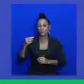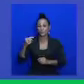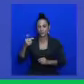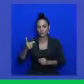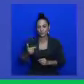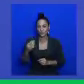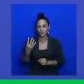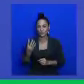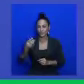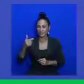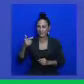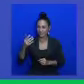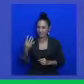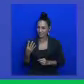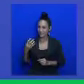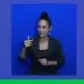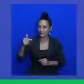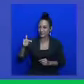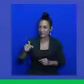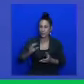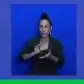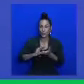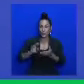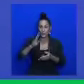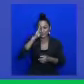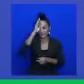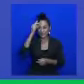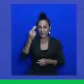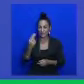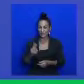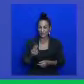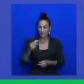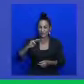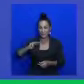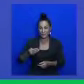2.447, com prêmio principal acumulado em